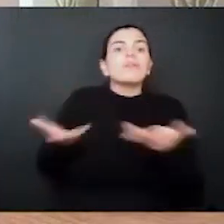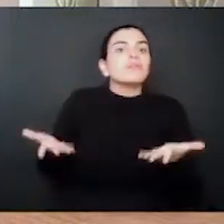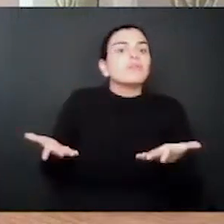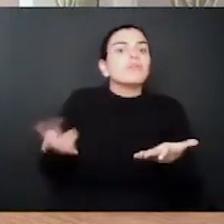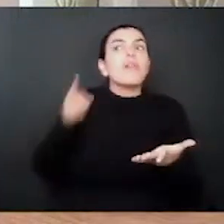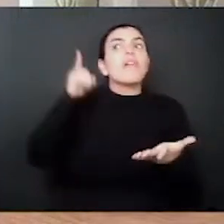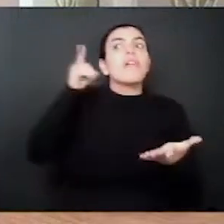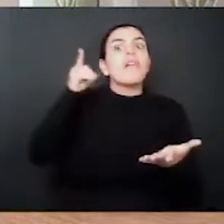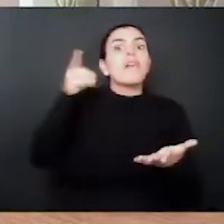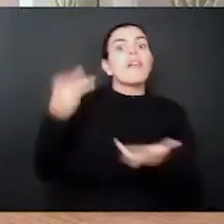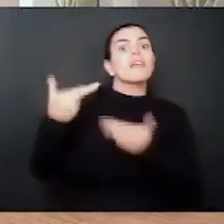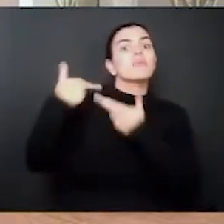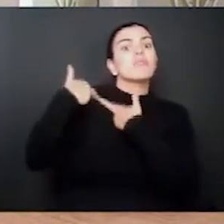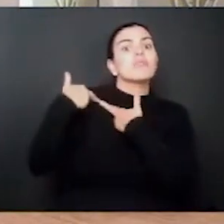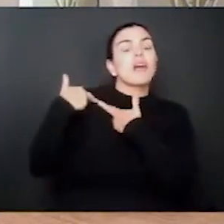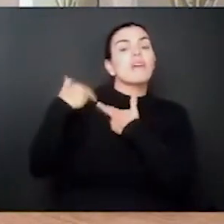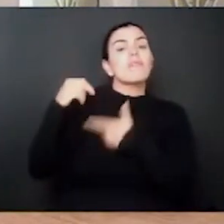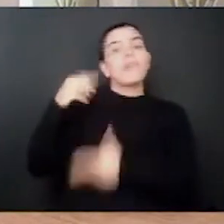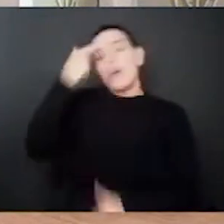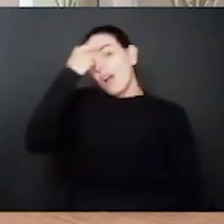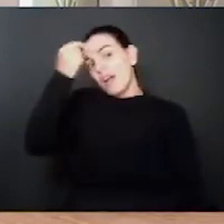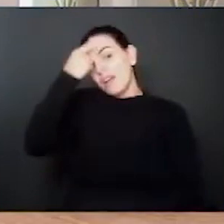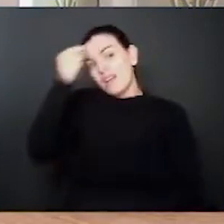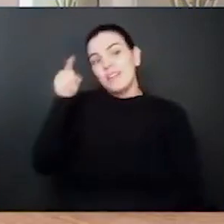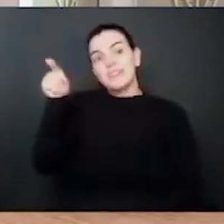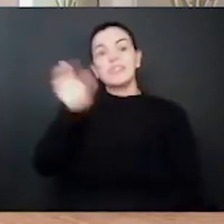eu vejo o governo federal pagando